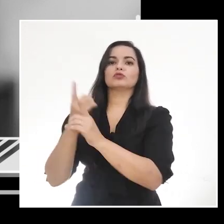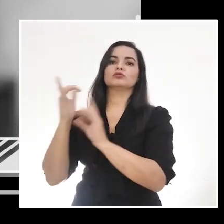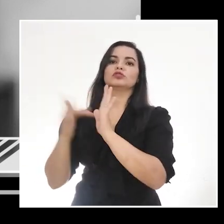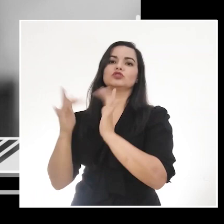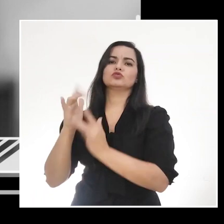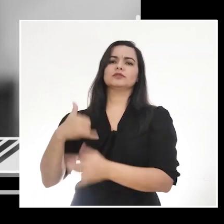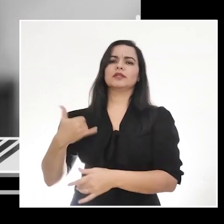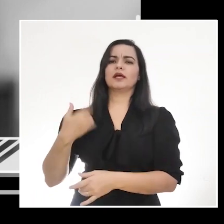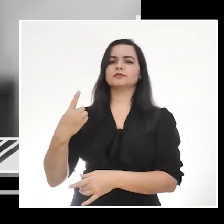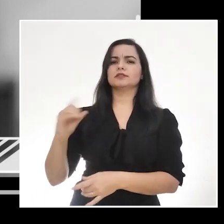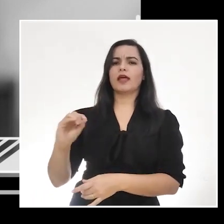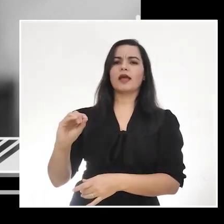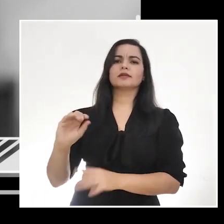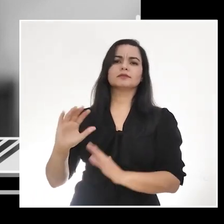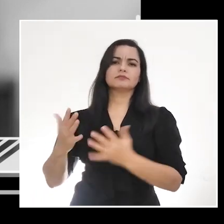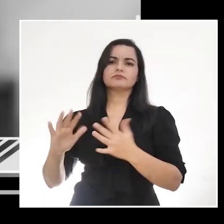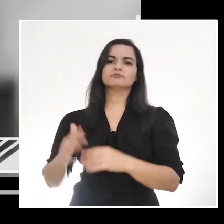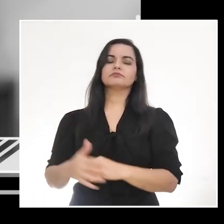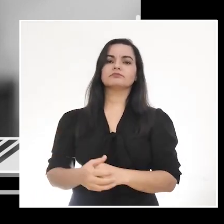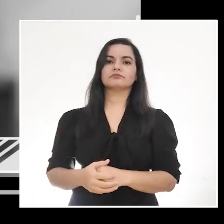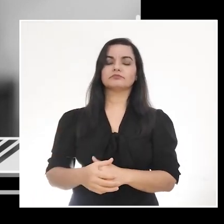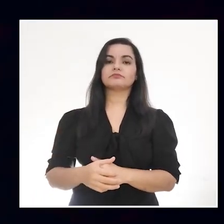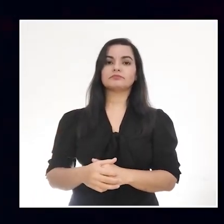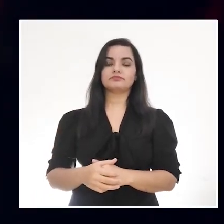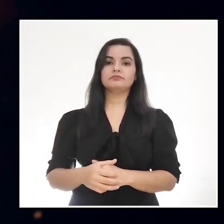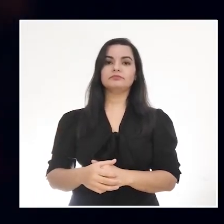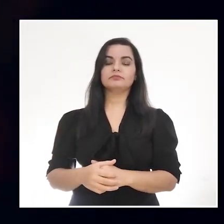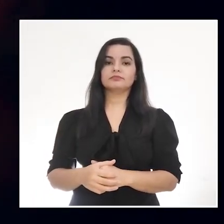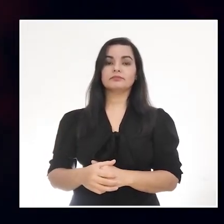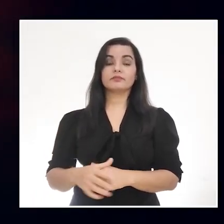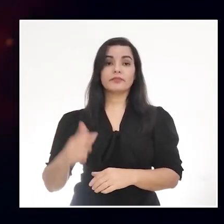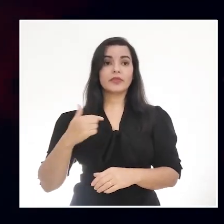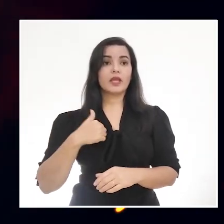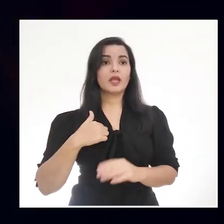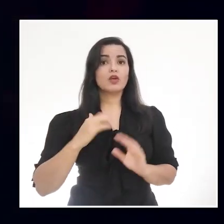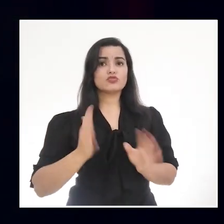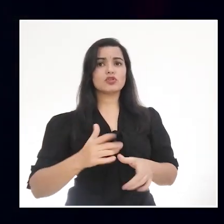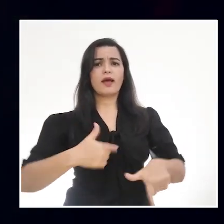uma experiência pessoal com Jesus de conversão.